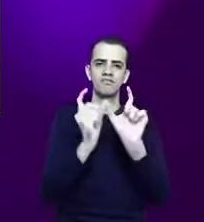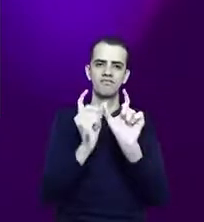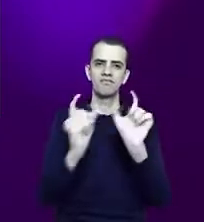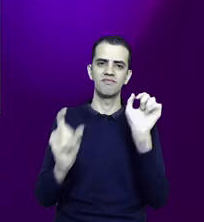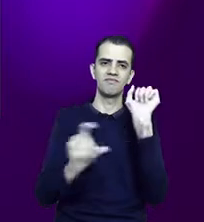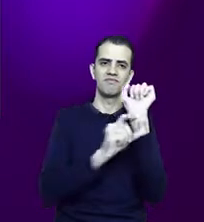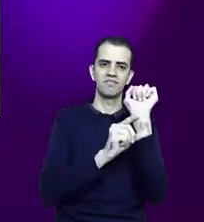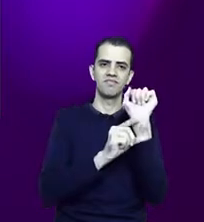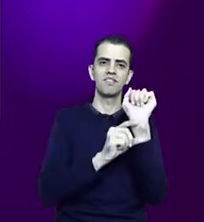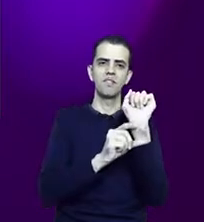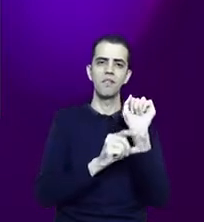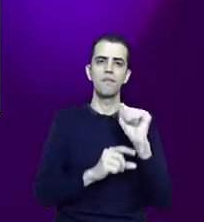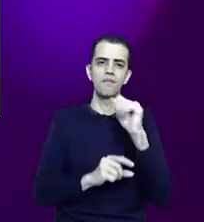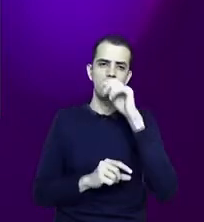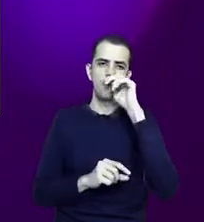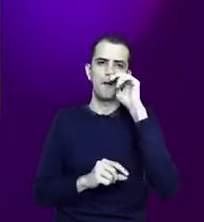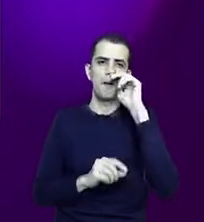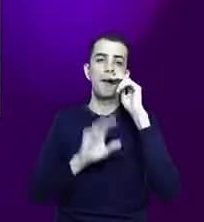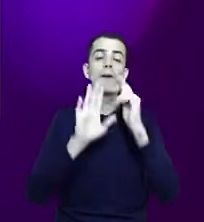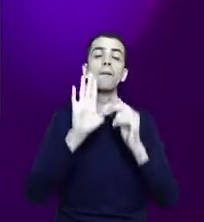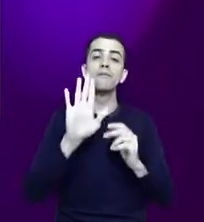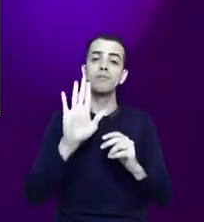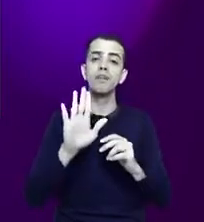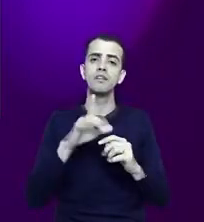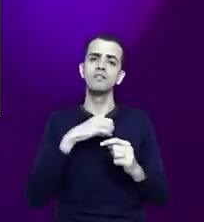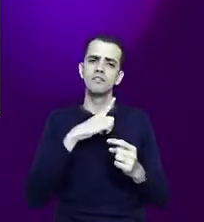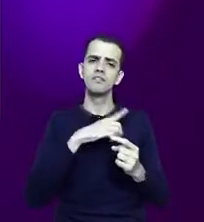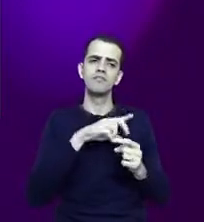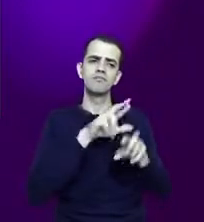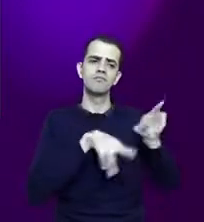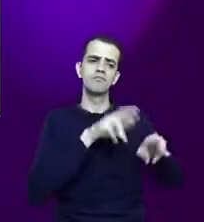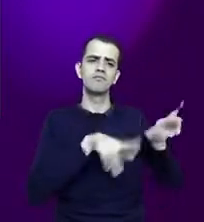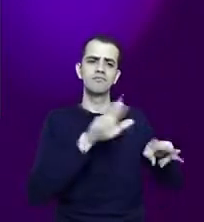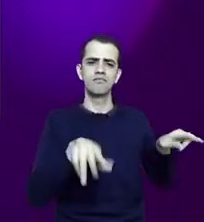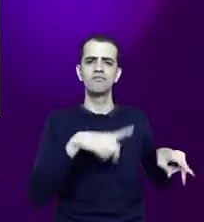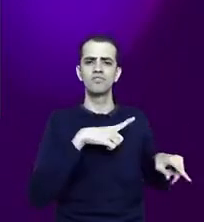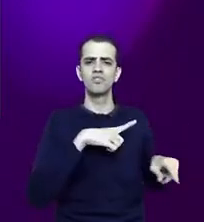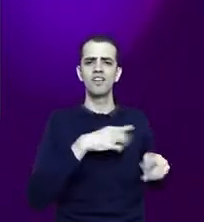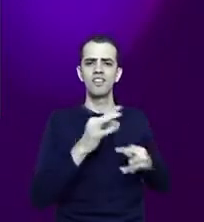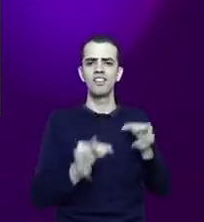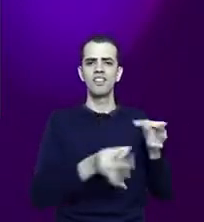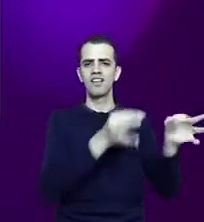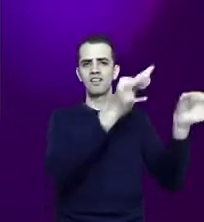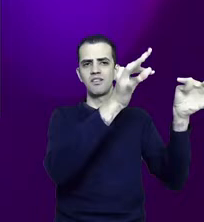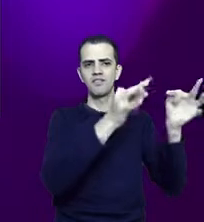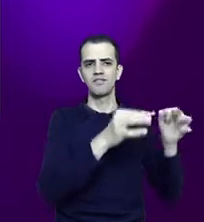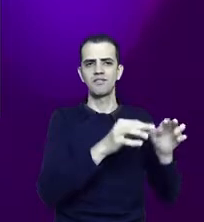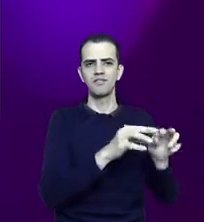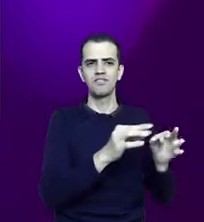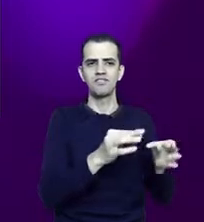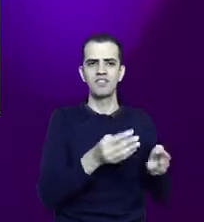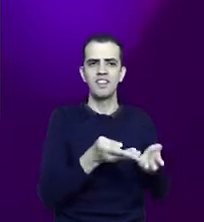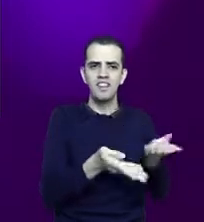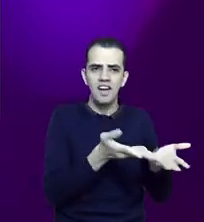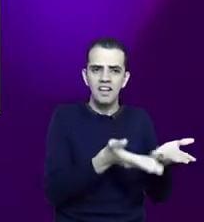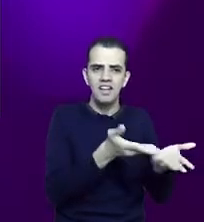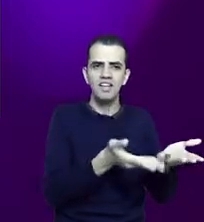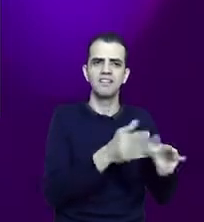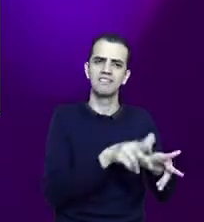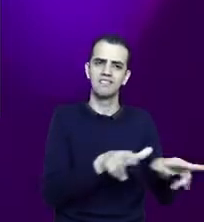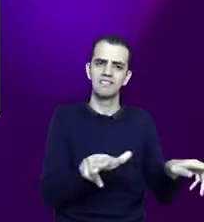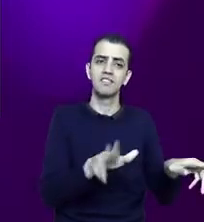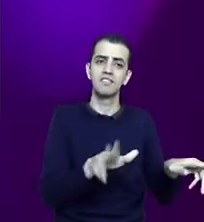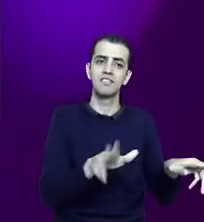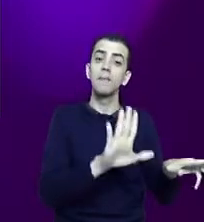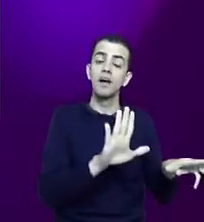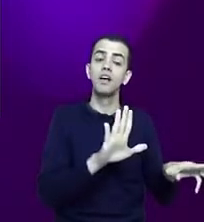mas, a despeito de toda essa gama de opções de tratamento, a gente observa ainda que o